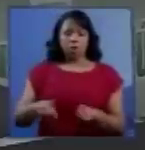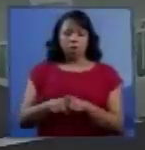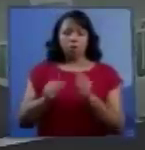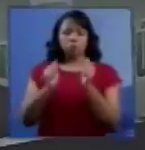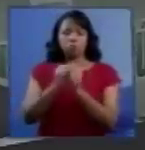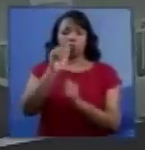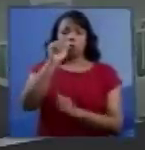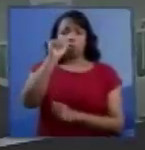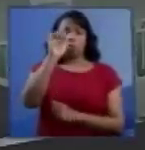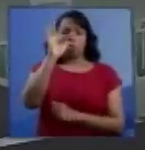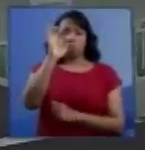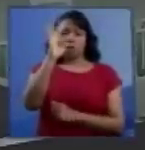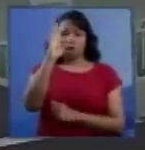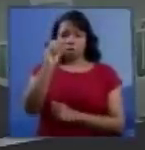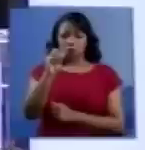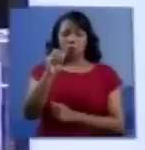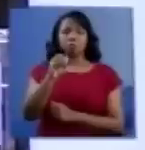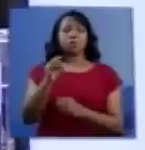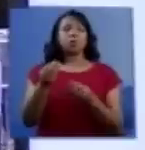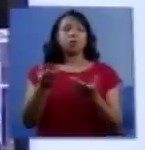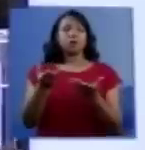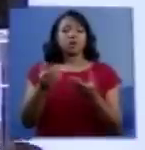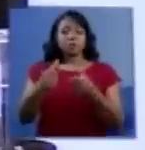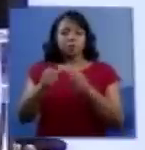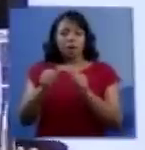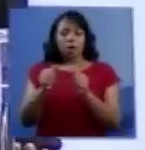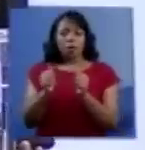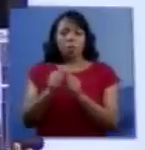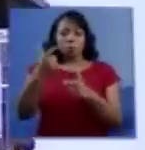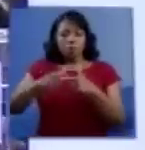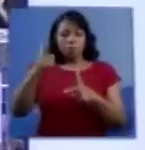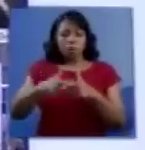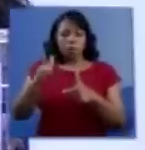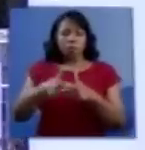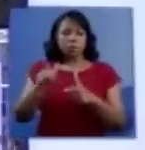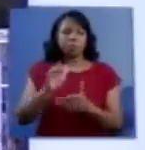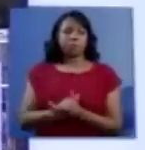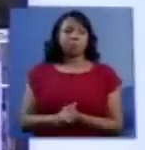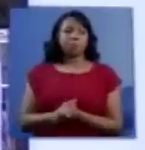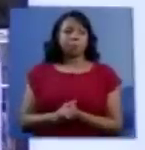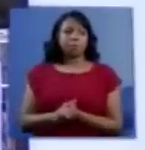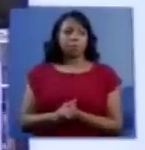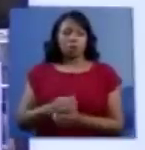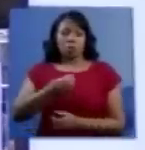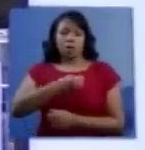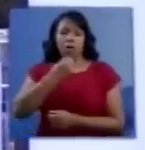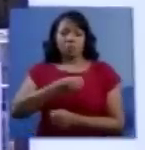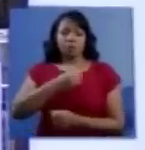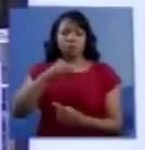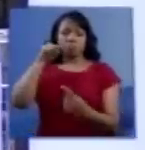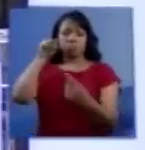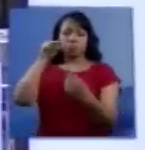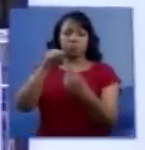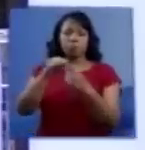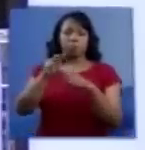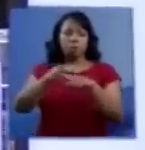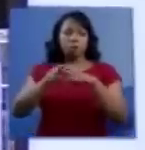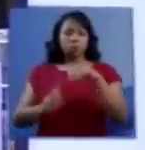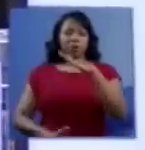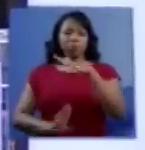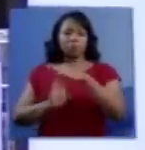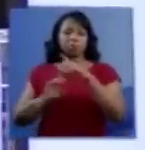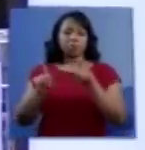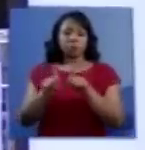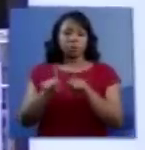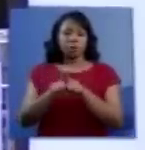feto que está com uma anomalia uma vida atingida por limites